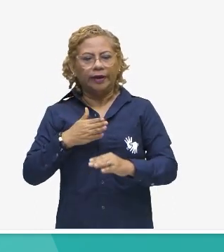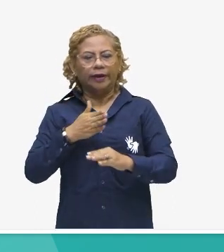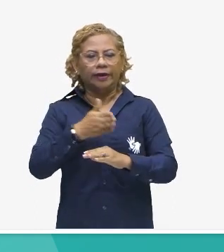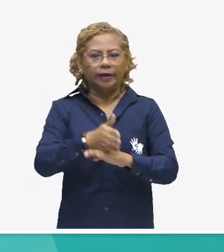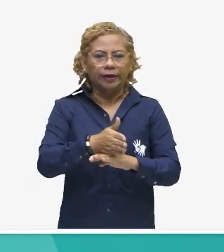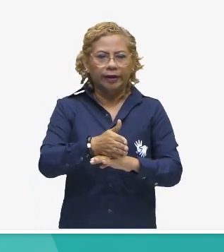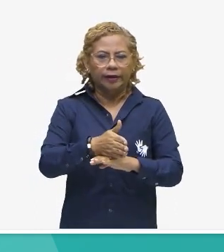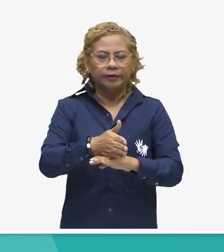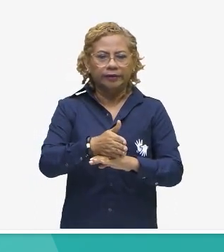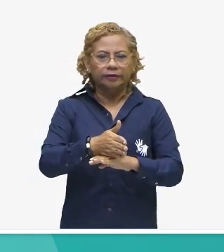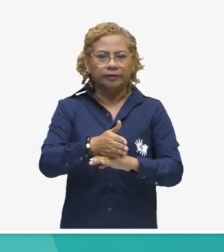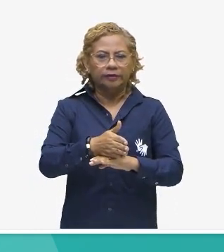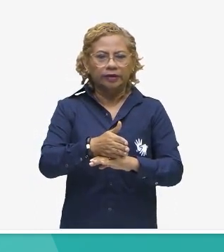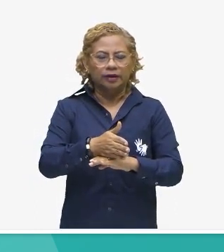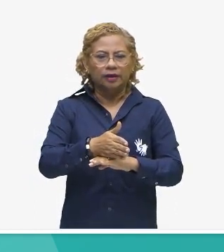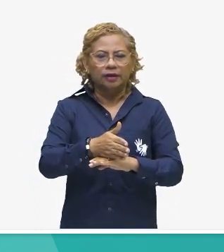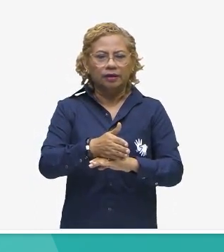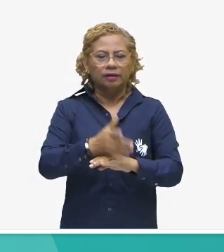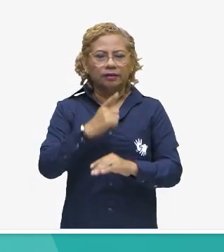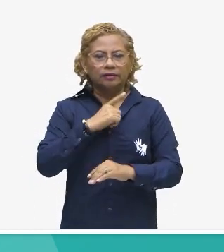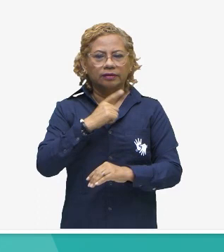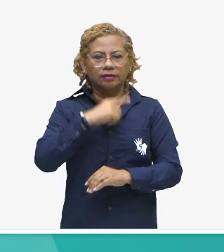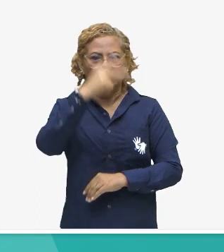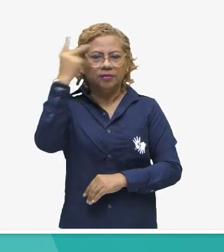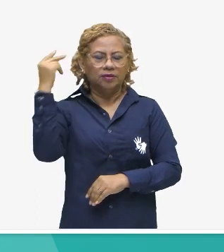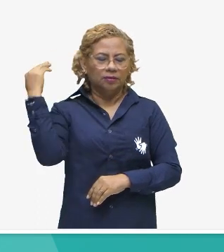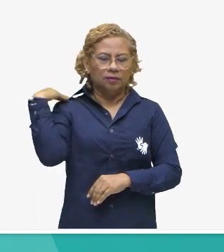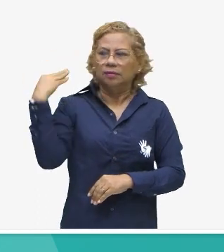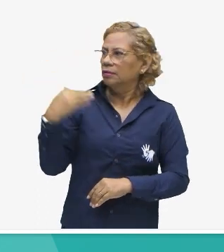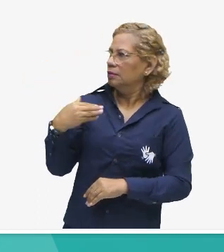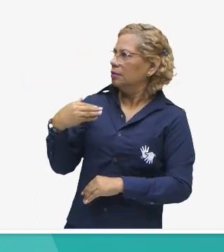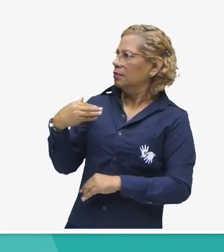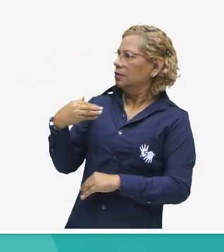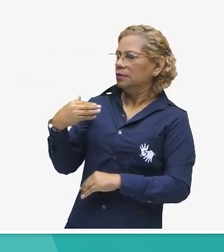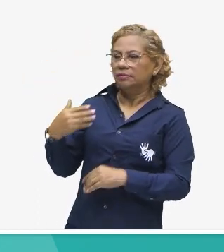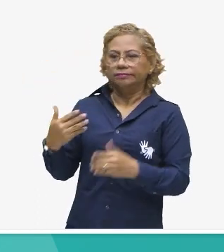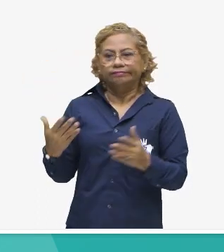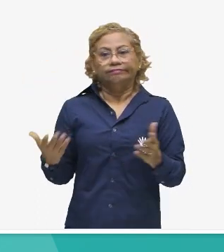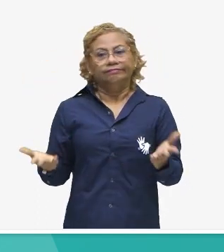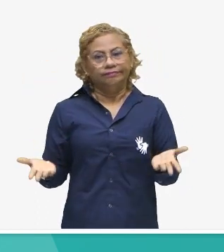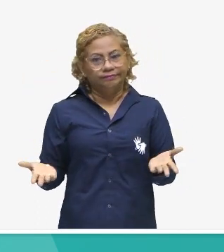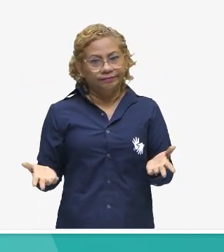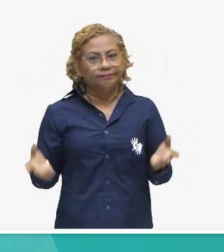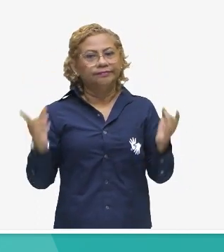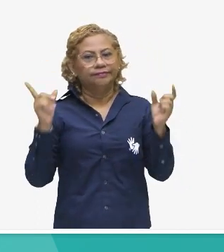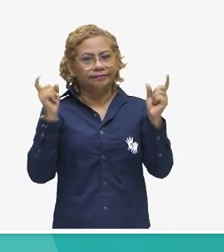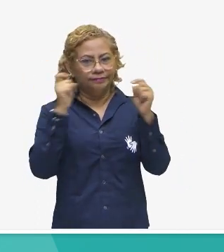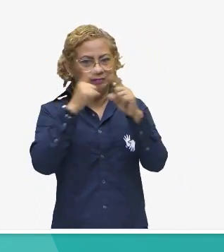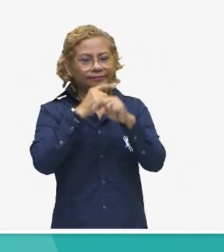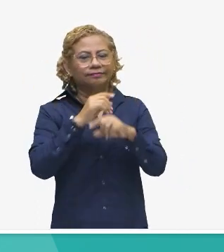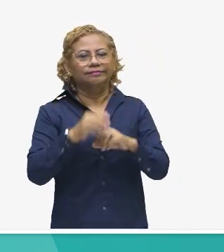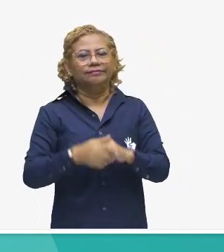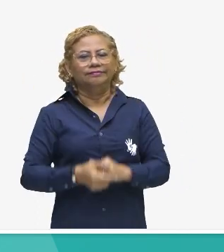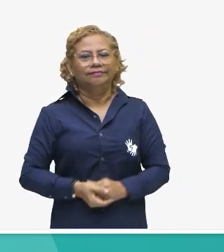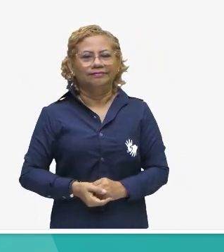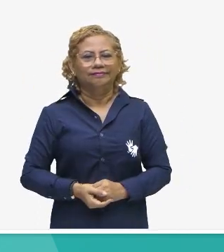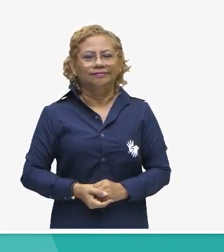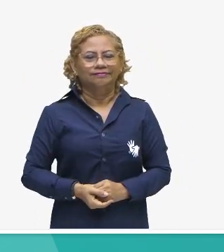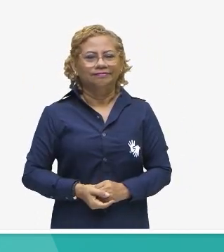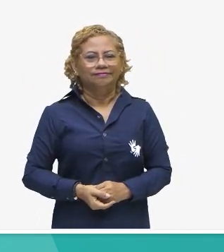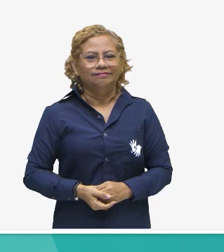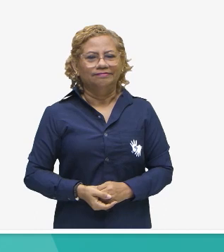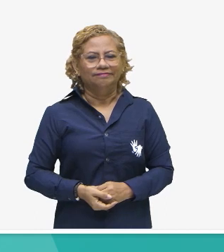com você, nos seus encontros e diz: olha, eu vou contar o que aconteceu comigo hoje. Nem